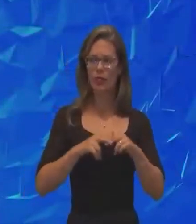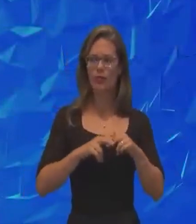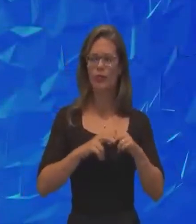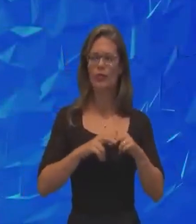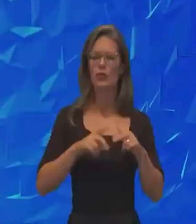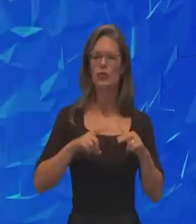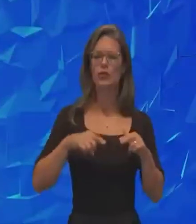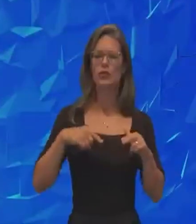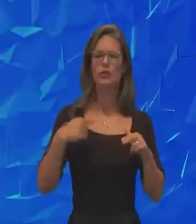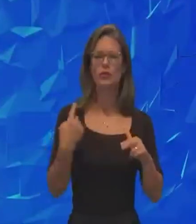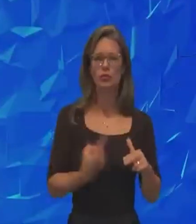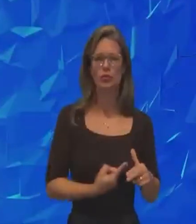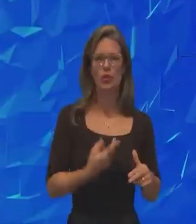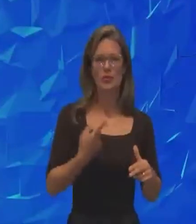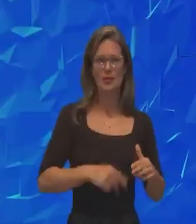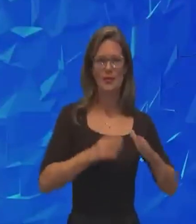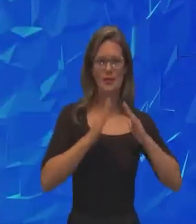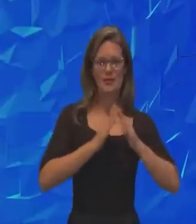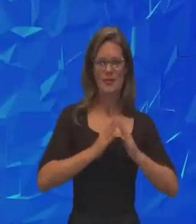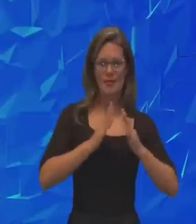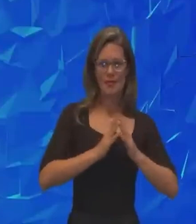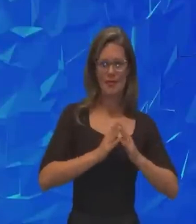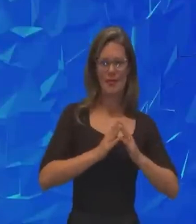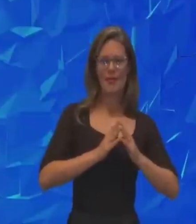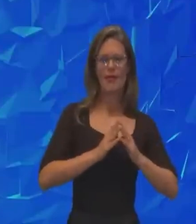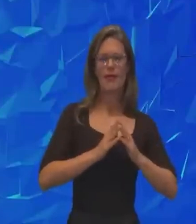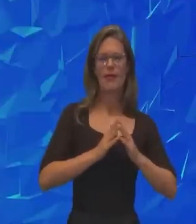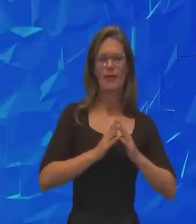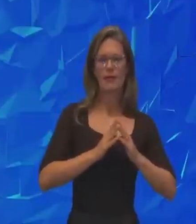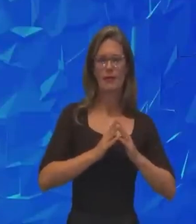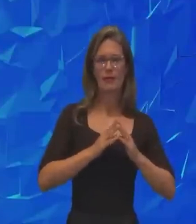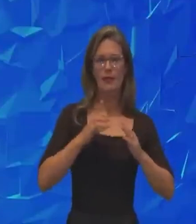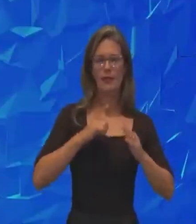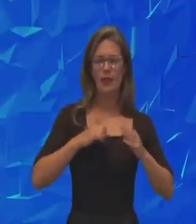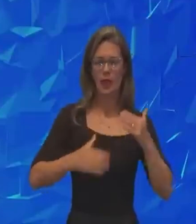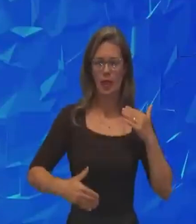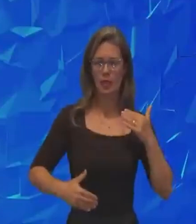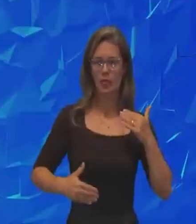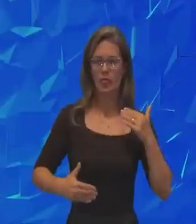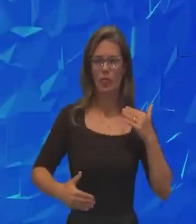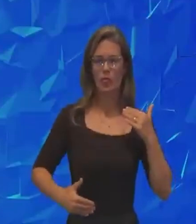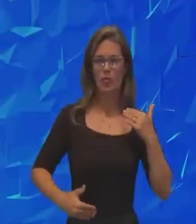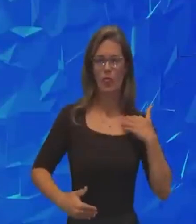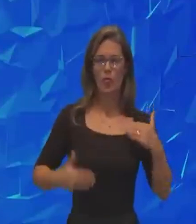sermos revestidos da nossa habitação celestial.